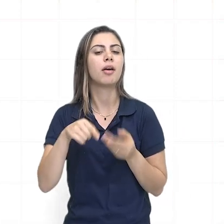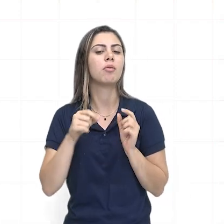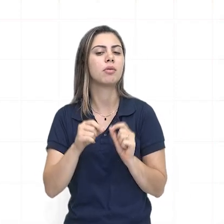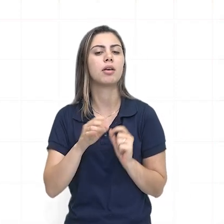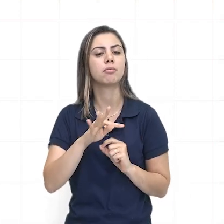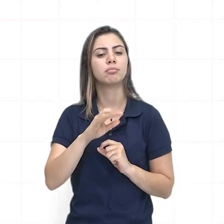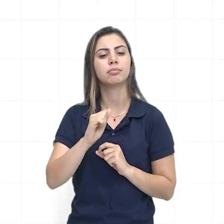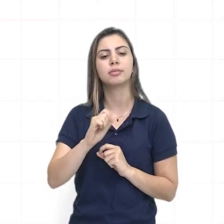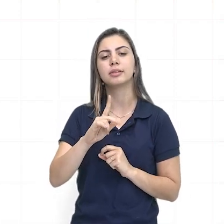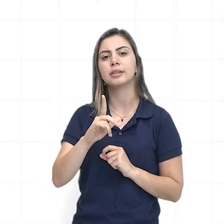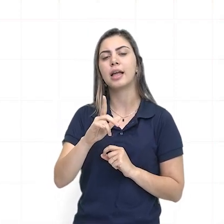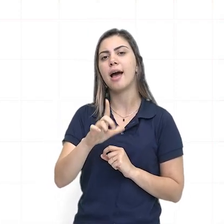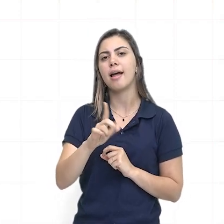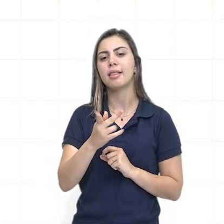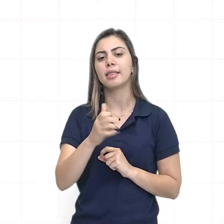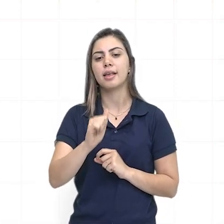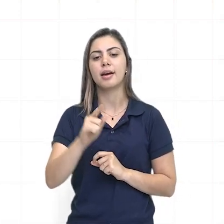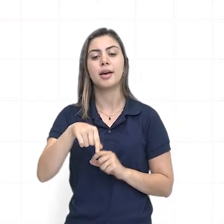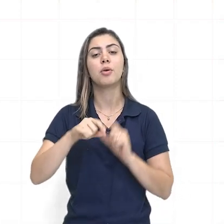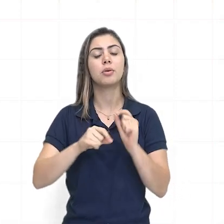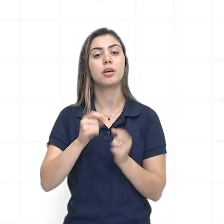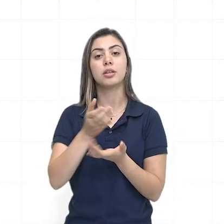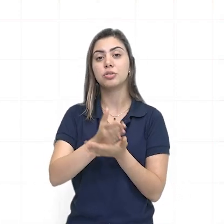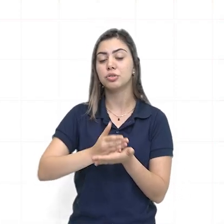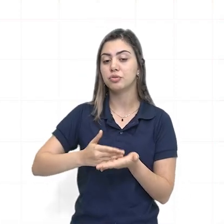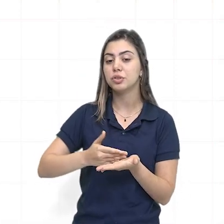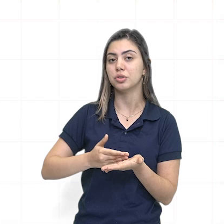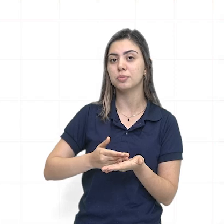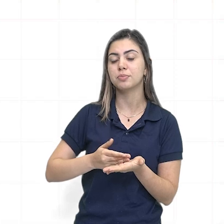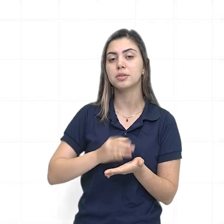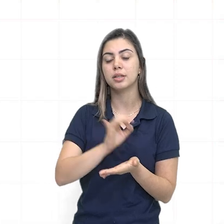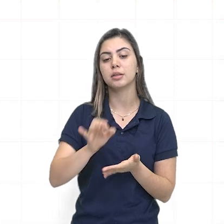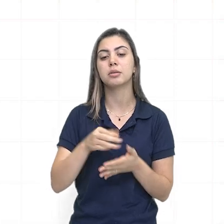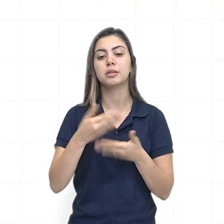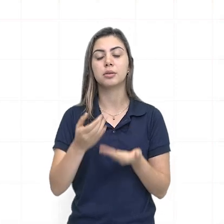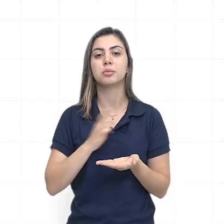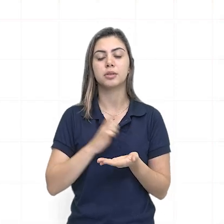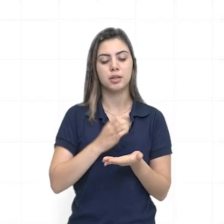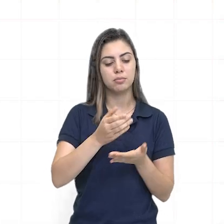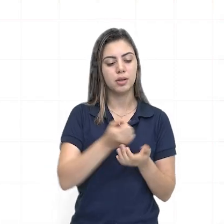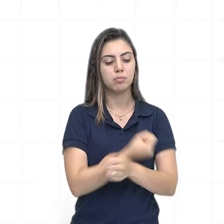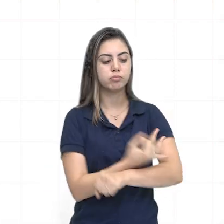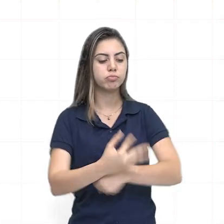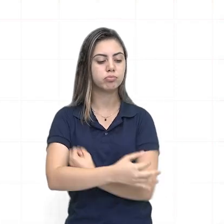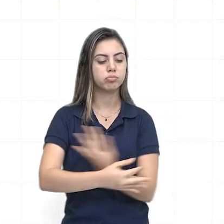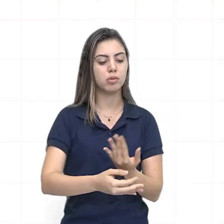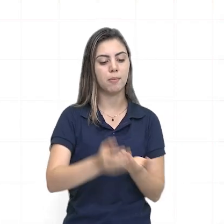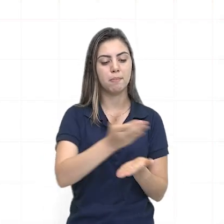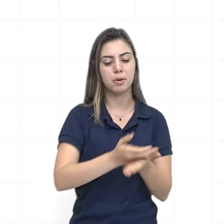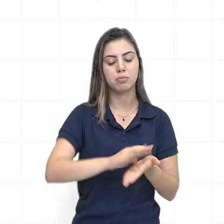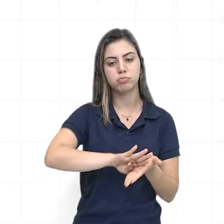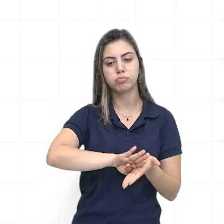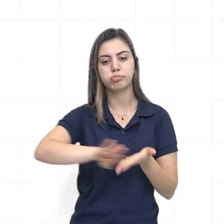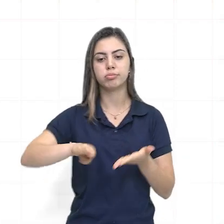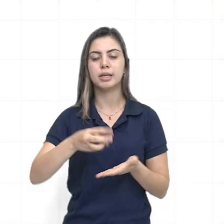literalmente, né, dividir, que era dar ao senhor cerca de 30 a 40% do que se produzia